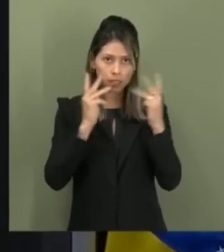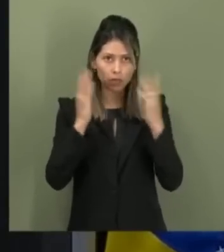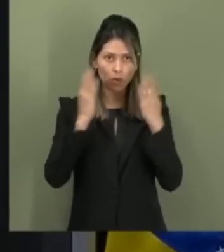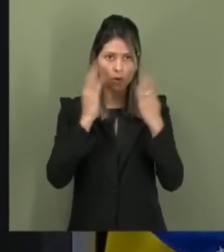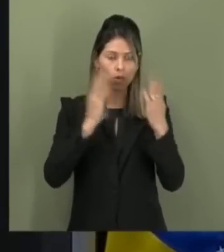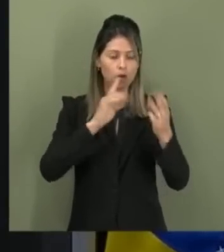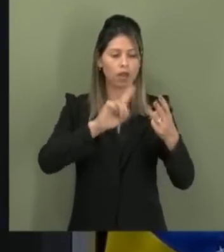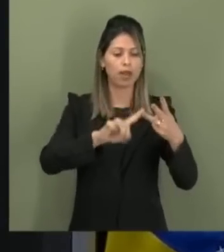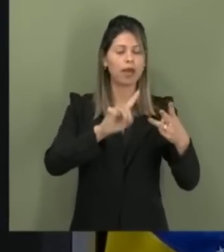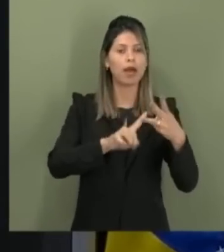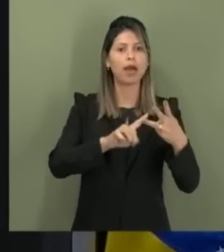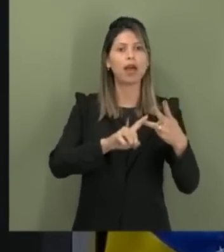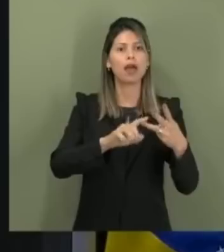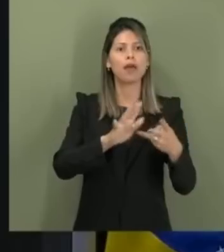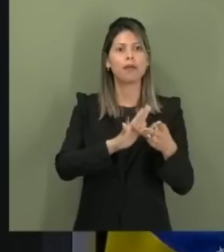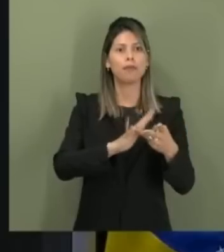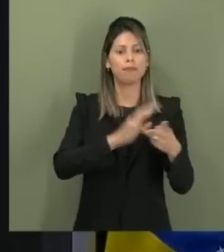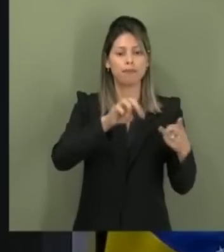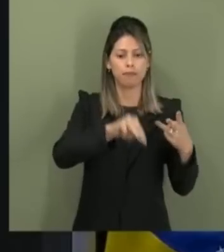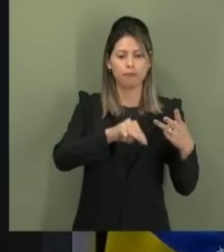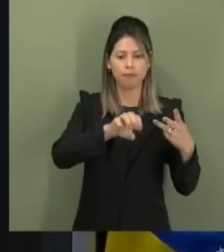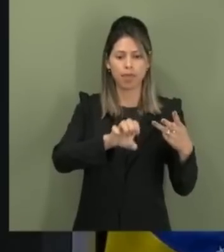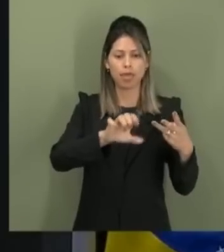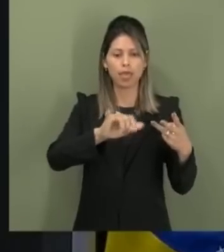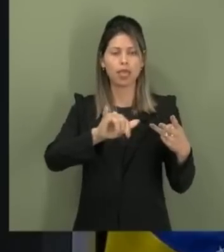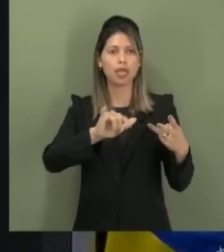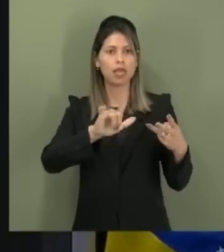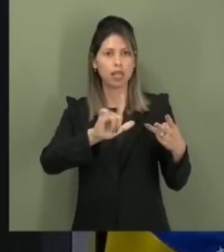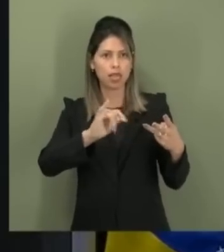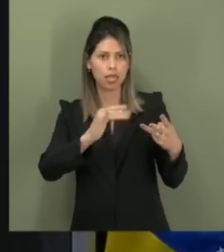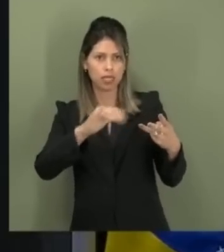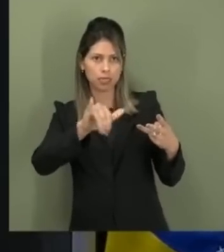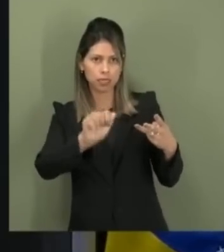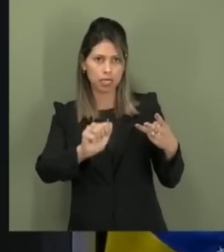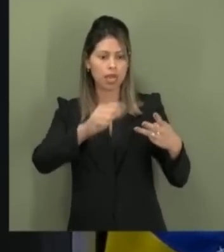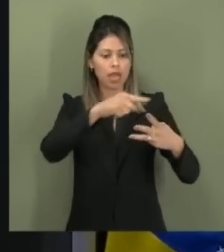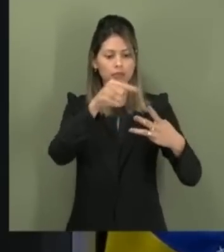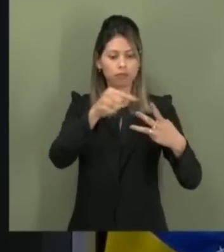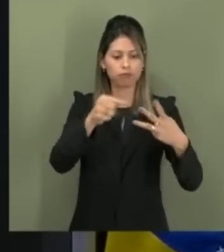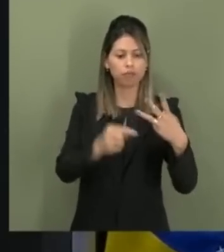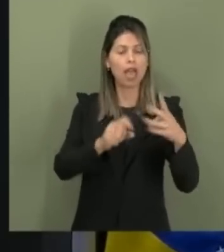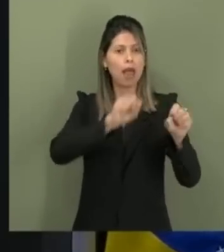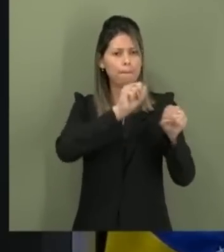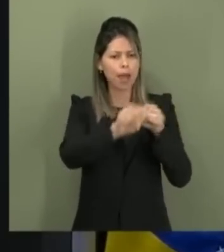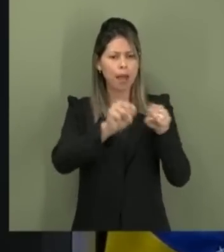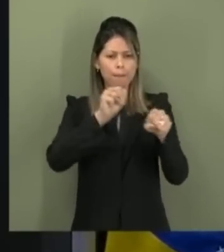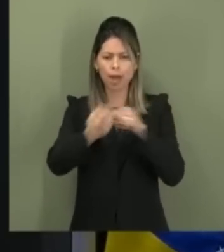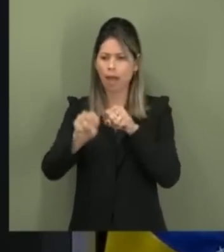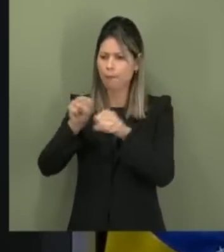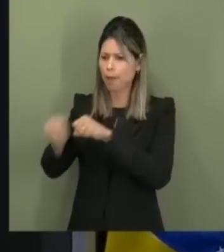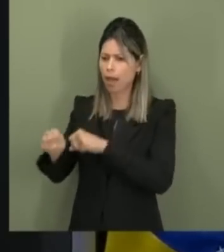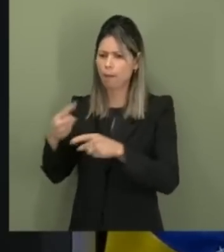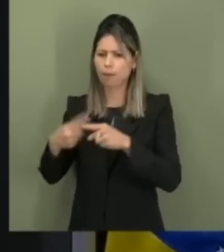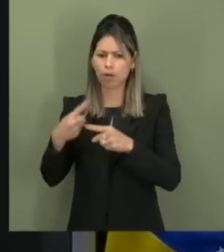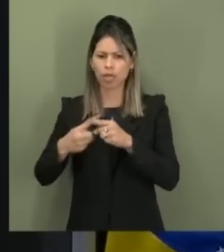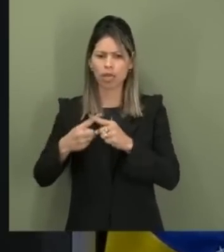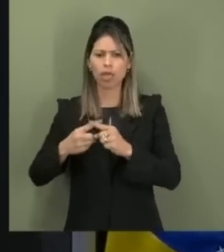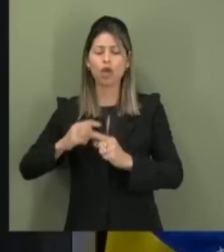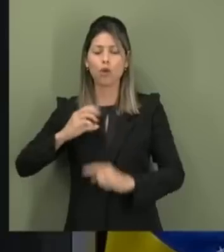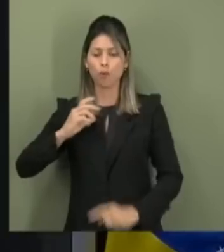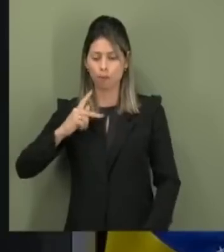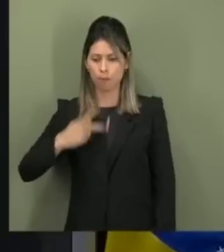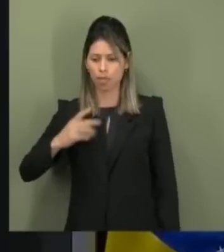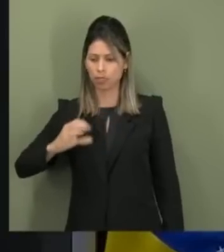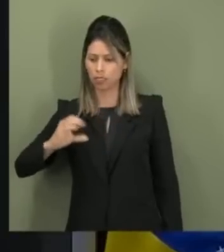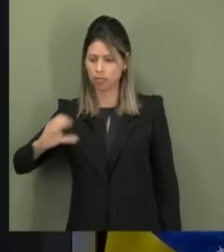Todas foram lamentavelmente assassinadas por ordem do PCC. Um registro